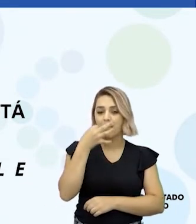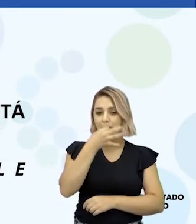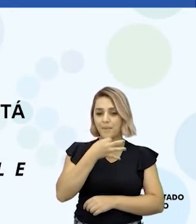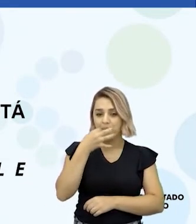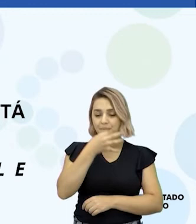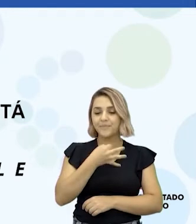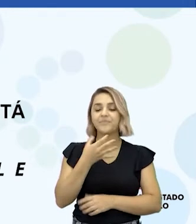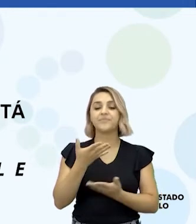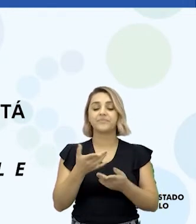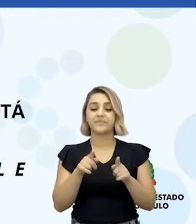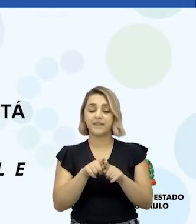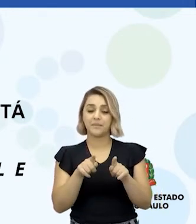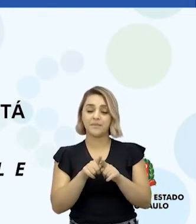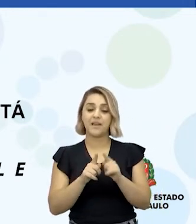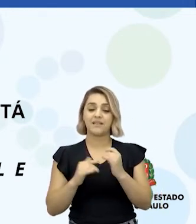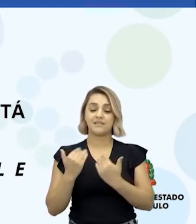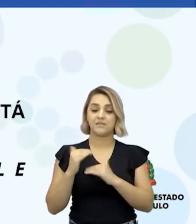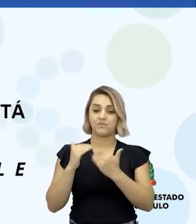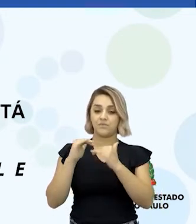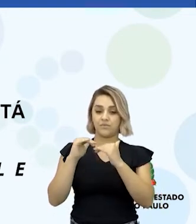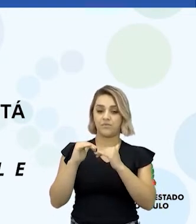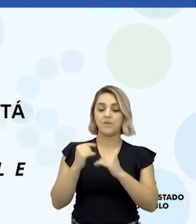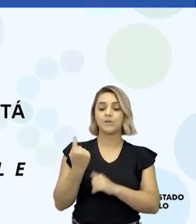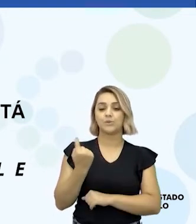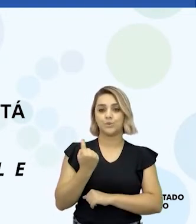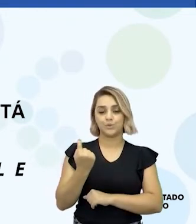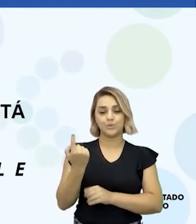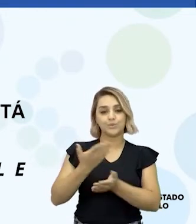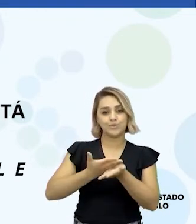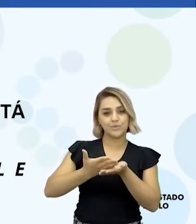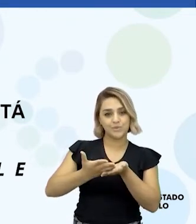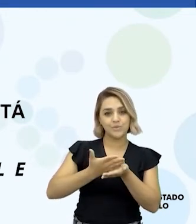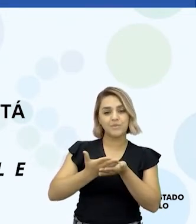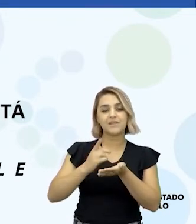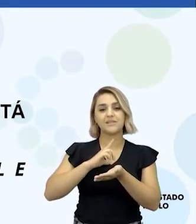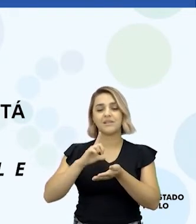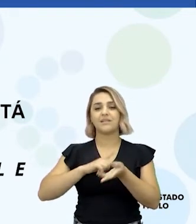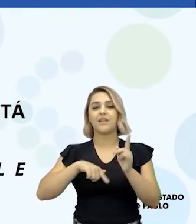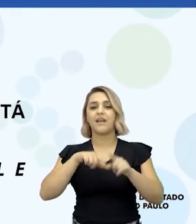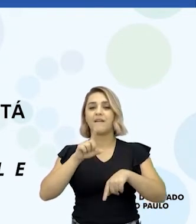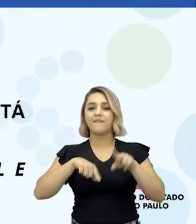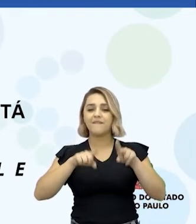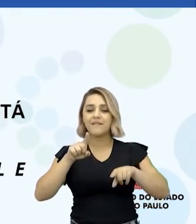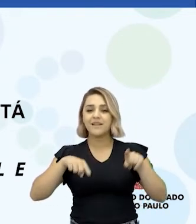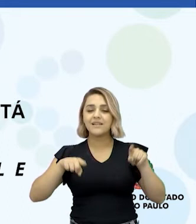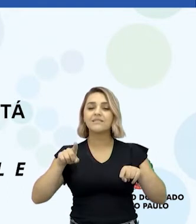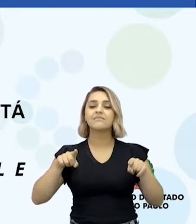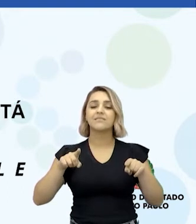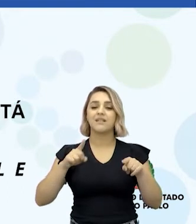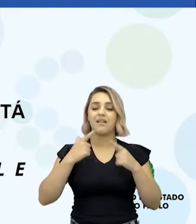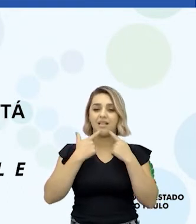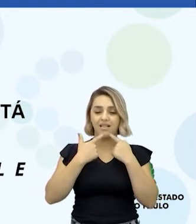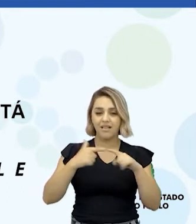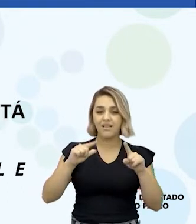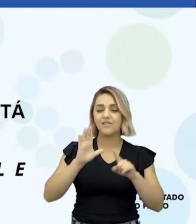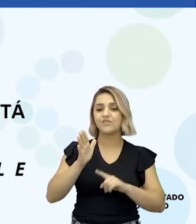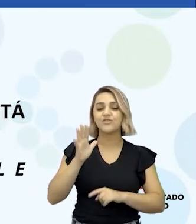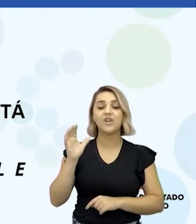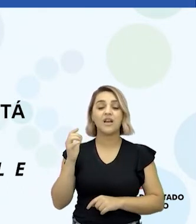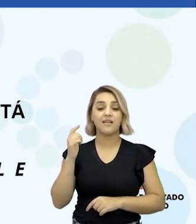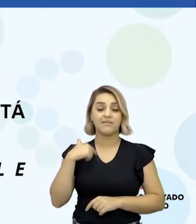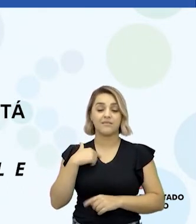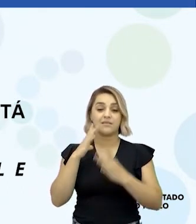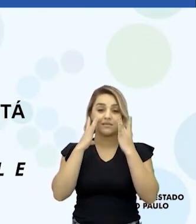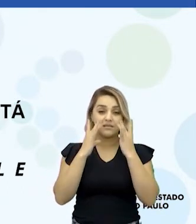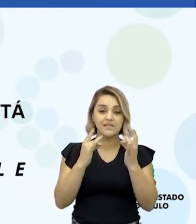Lá na introdução 1 e 2, nós já falamos um pouquinho sobre as variedades da língua. Nós ouvimos uma música dos Racionais, pensando